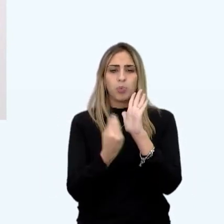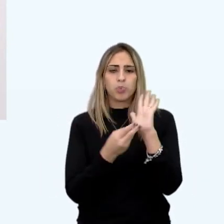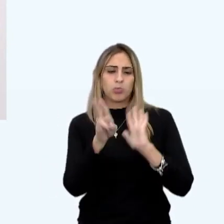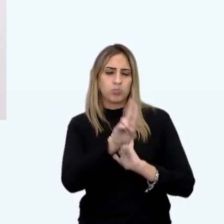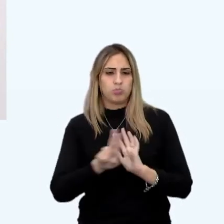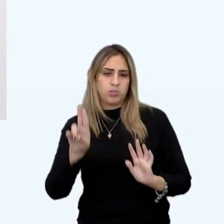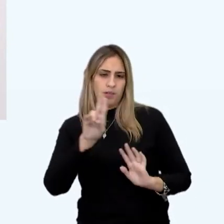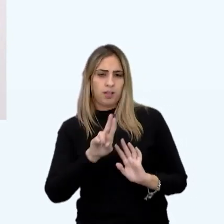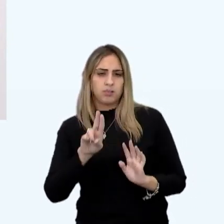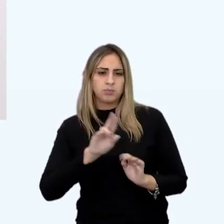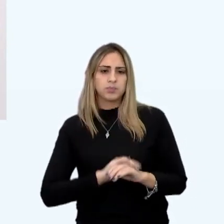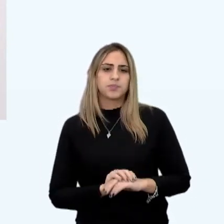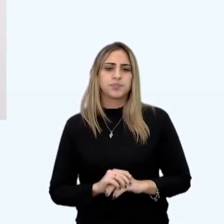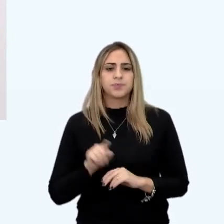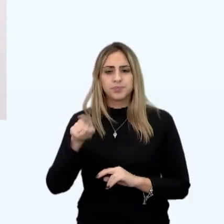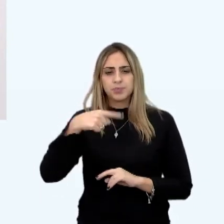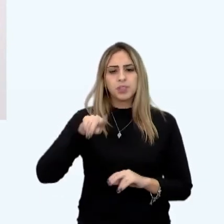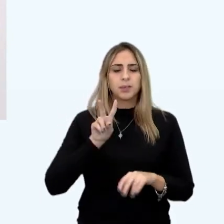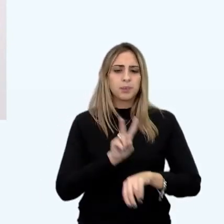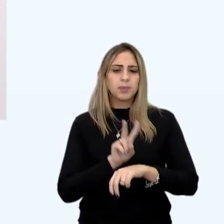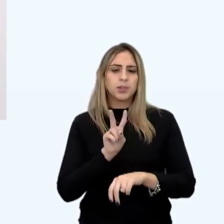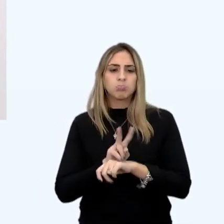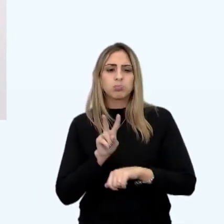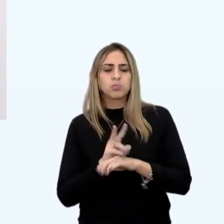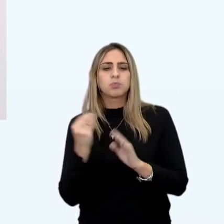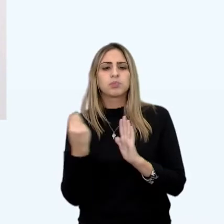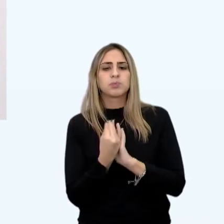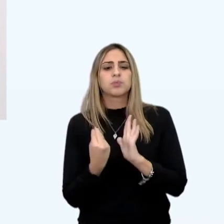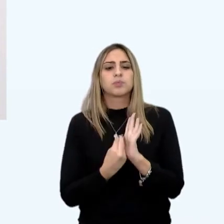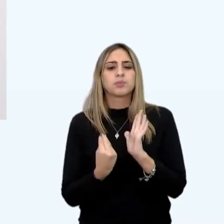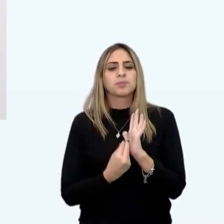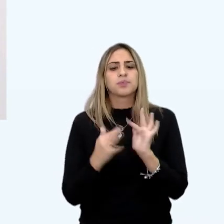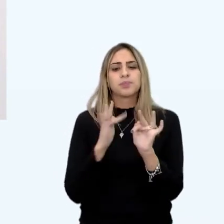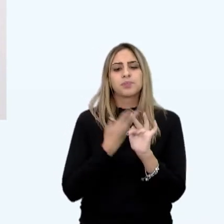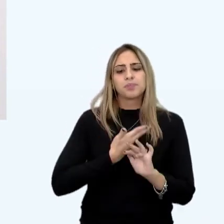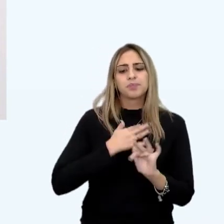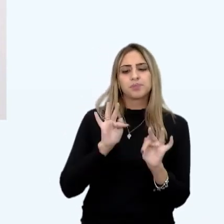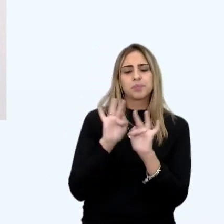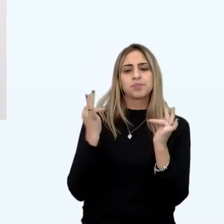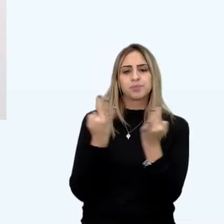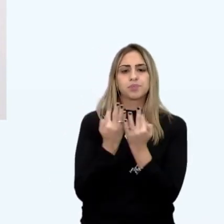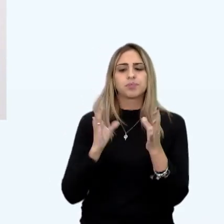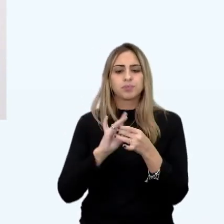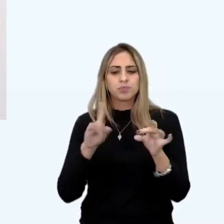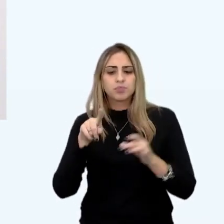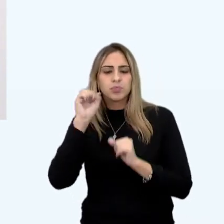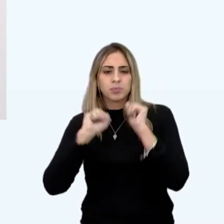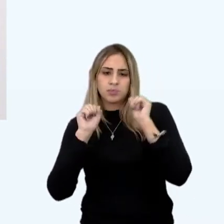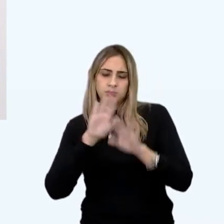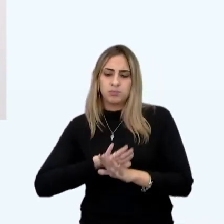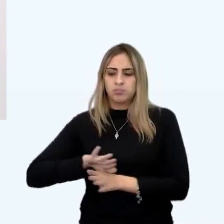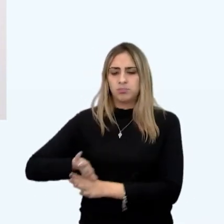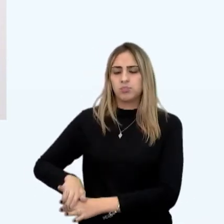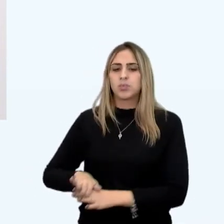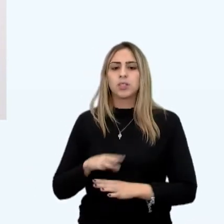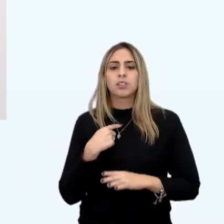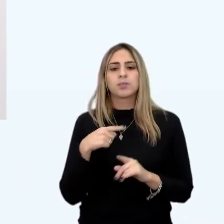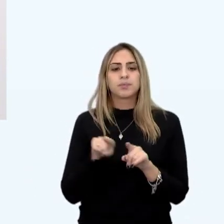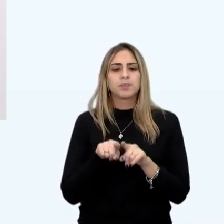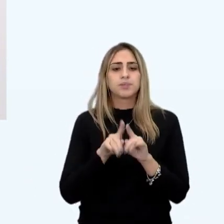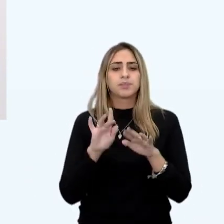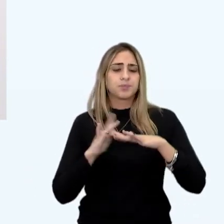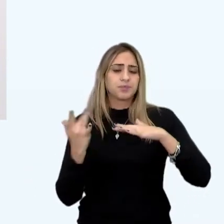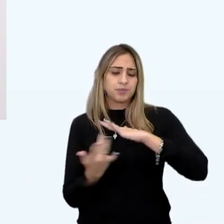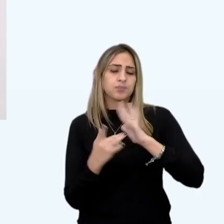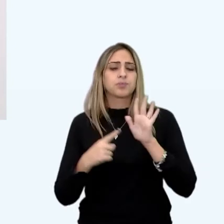usuários. Assim, ele prioriza as postagens dos amigos e familiares e deixa o das empresas de lado. Em contrapartida, a rede